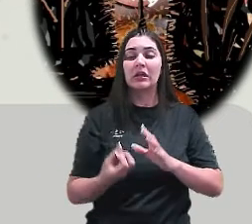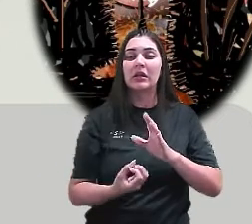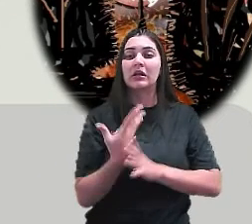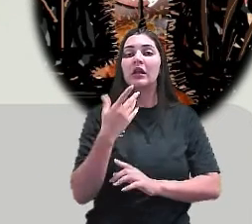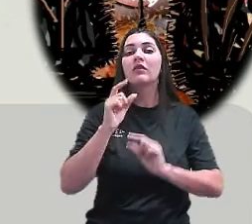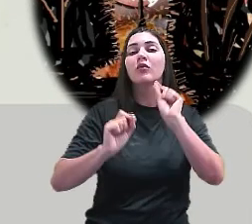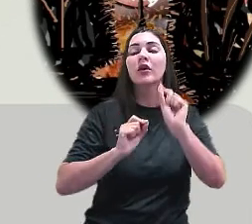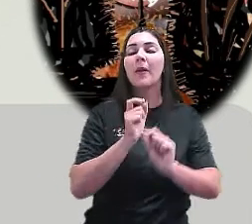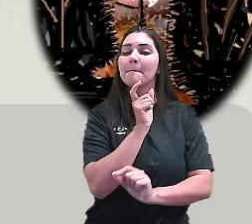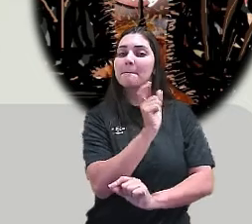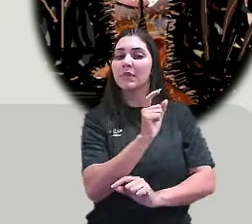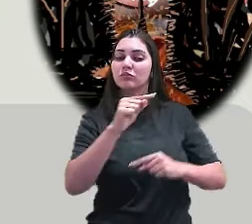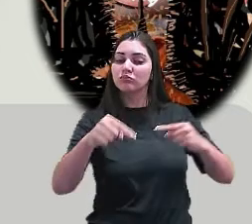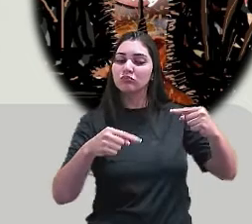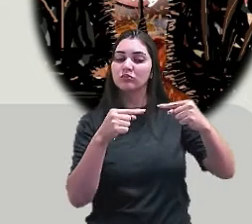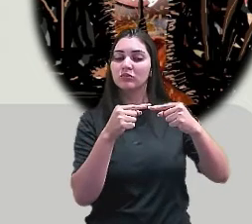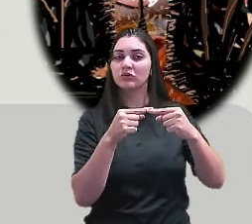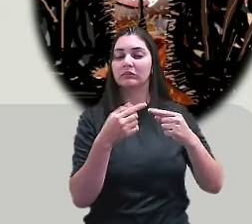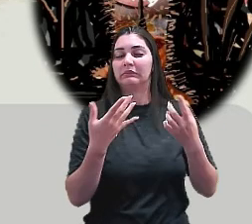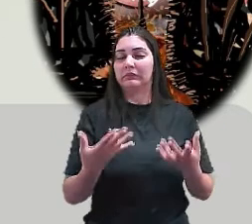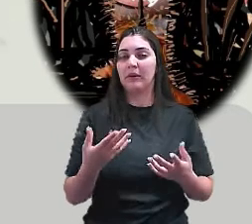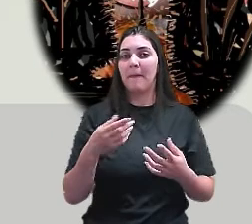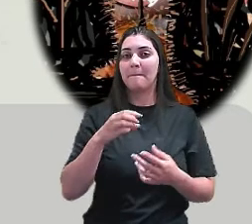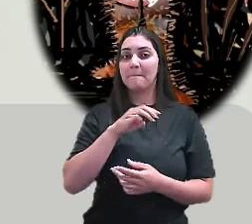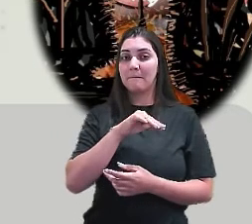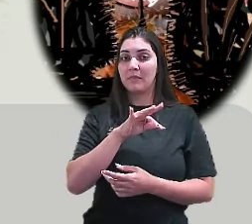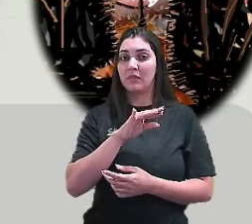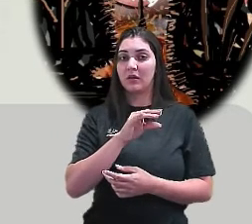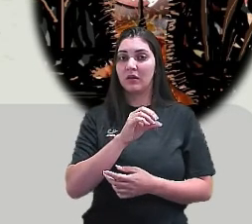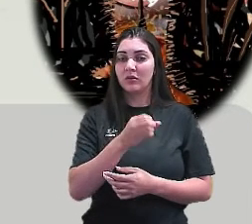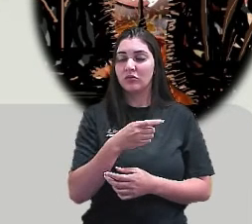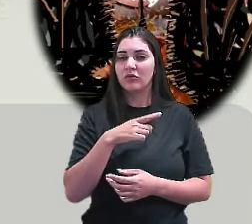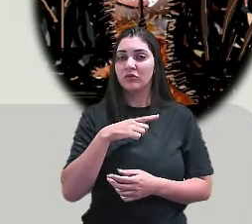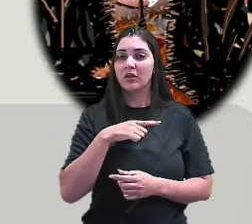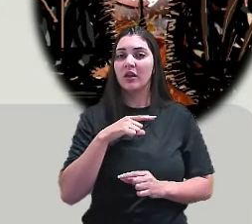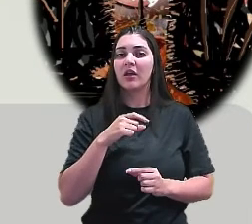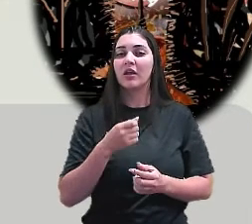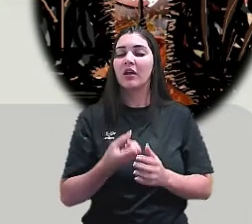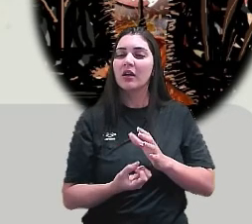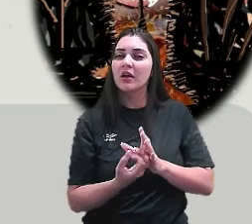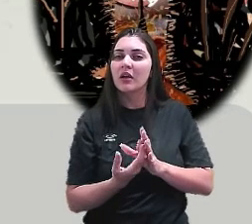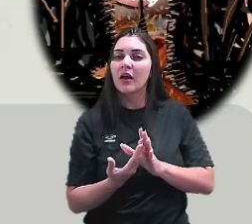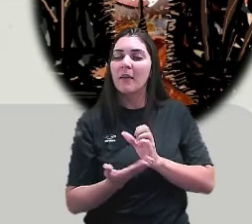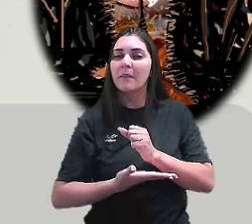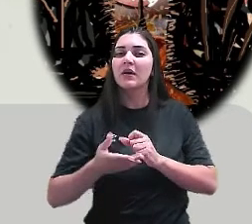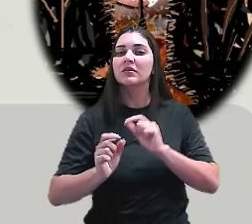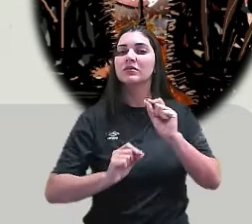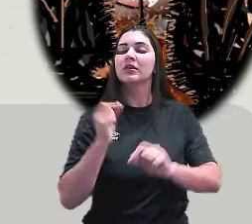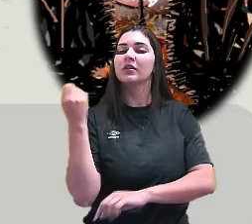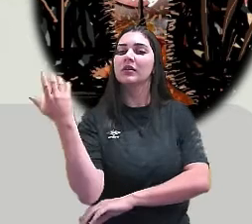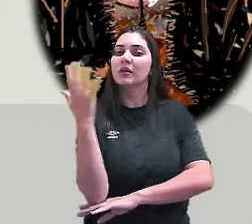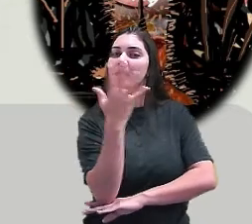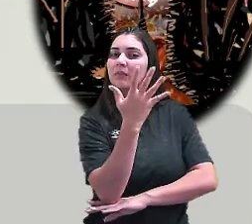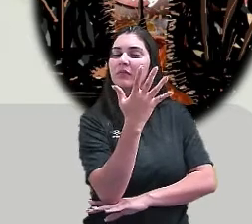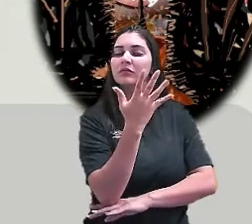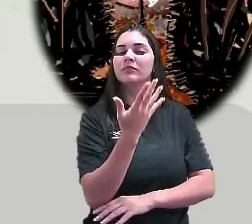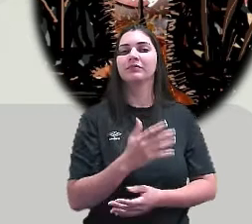esses objetivos. Então, geralmente mitos, ele está enraizado nos fenômenos da natureza,